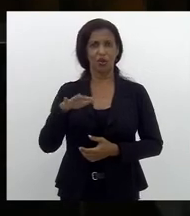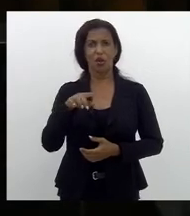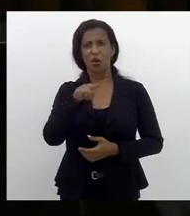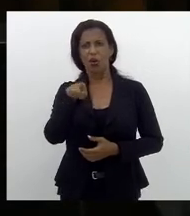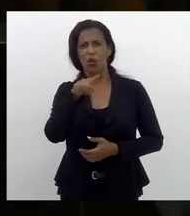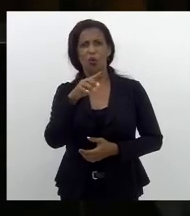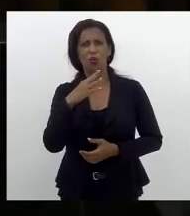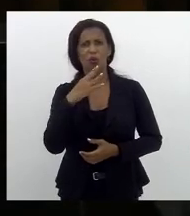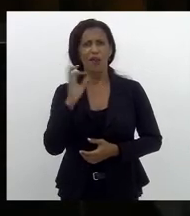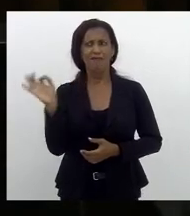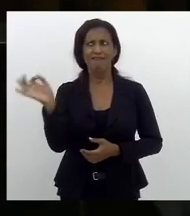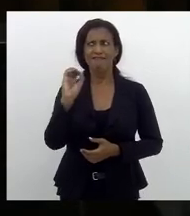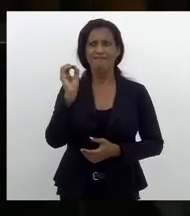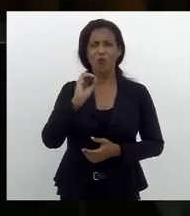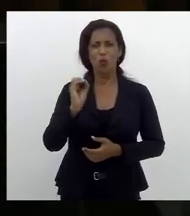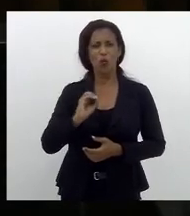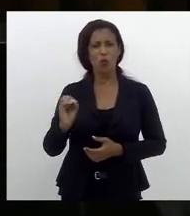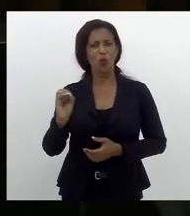ninguém